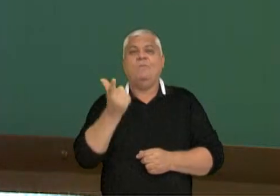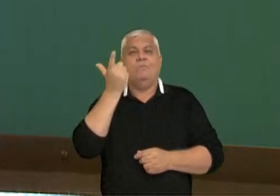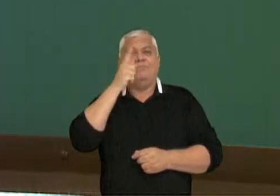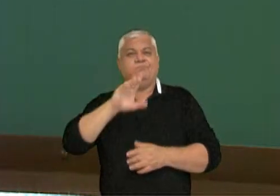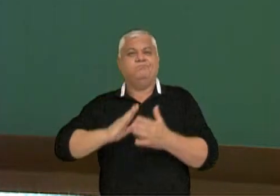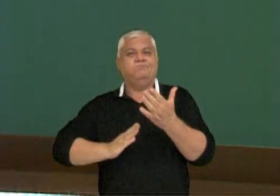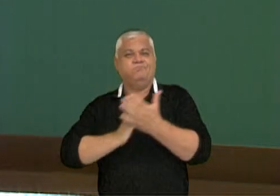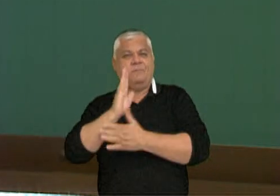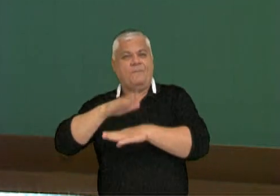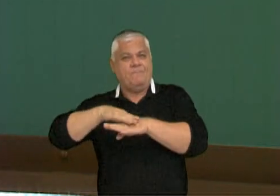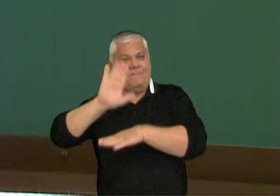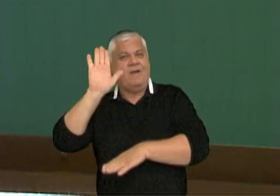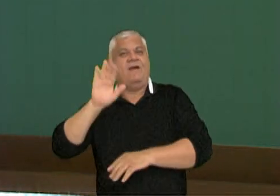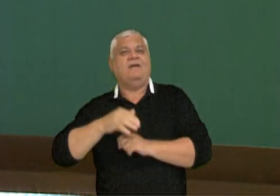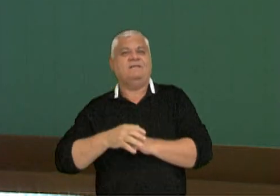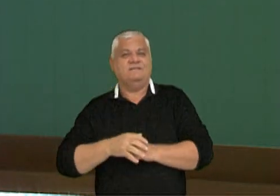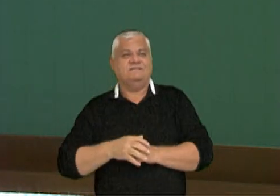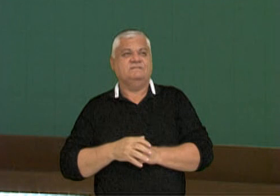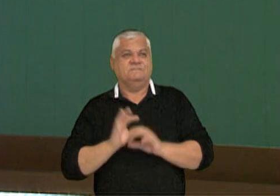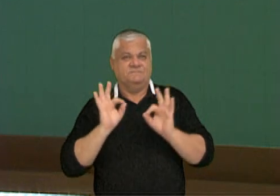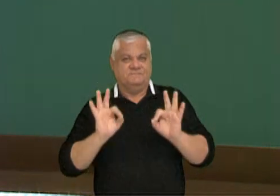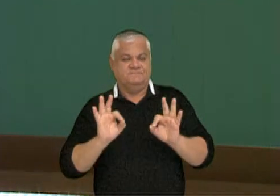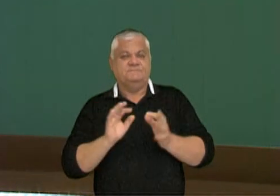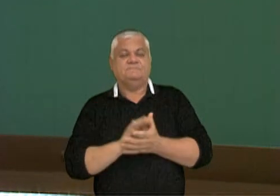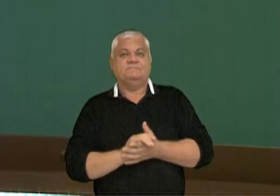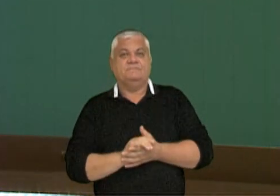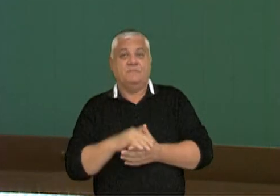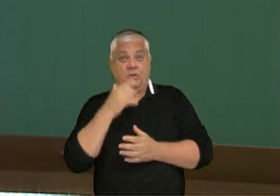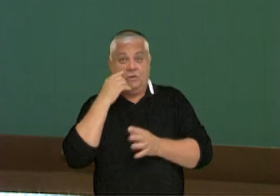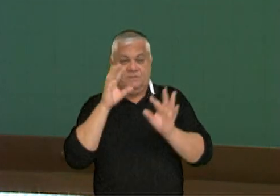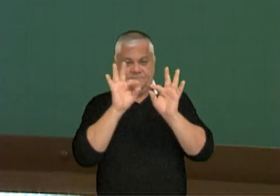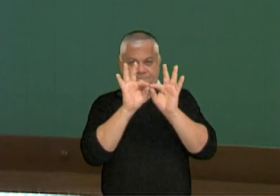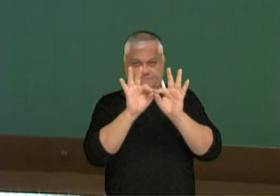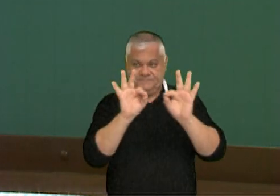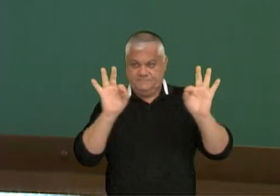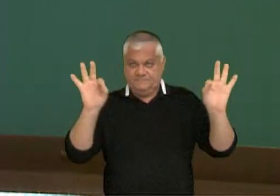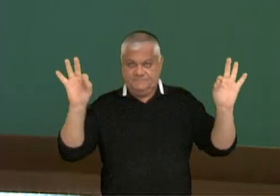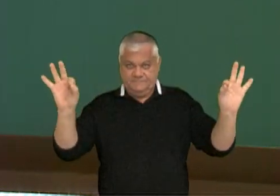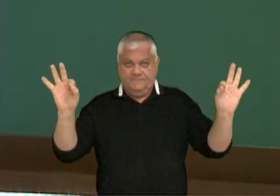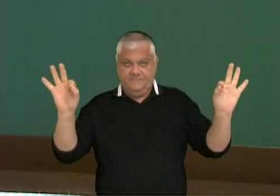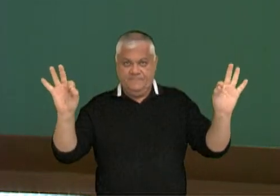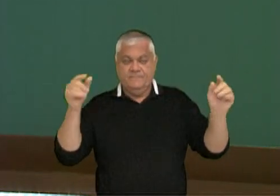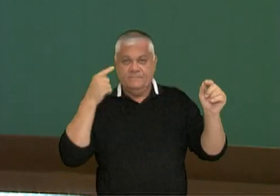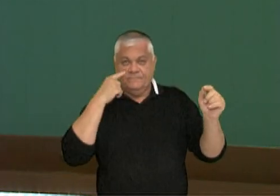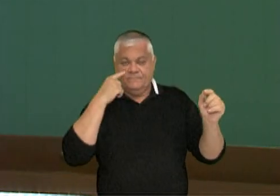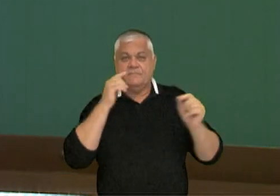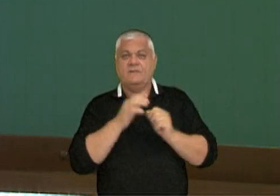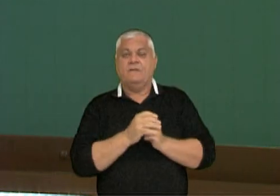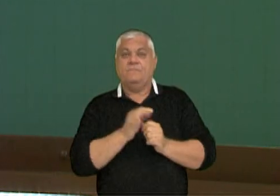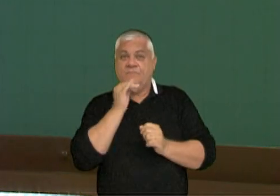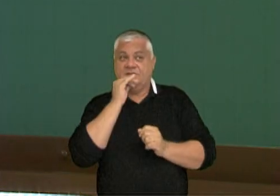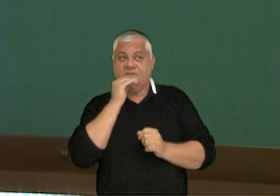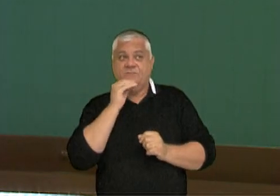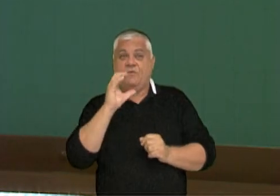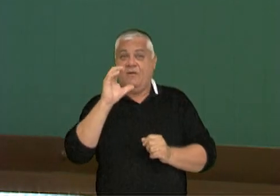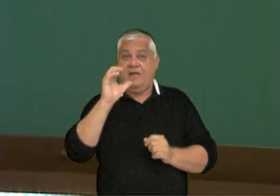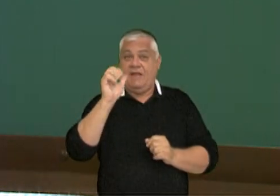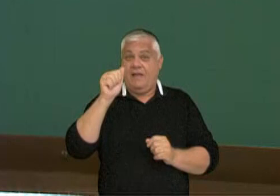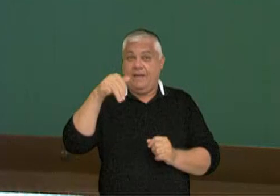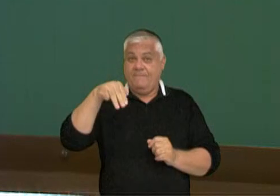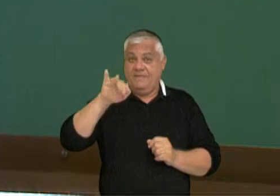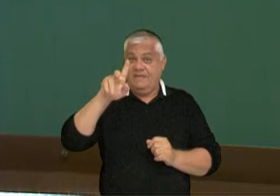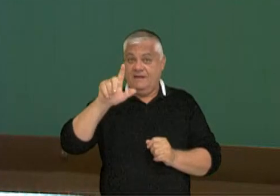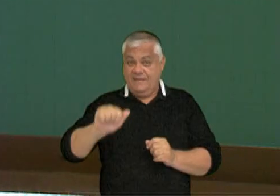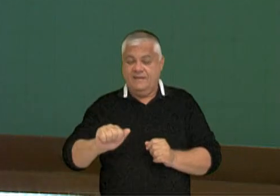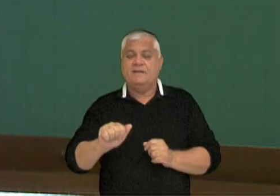acertou mais, certo? Veja, na relação de Camila, ainda voltando para